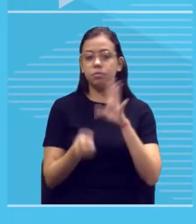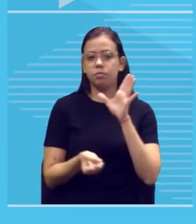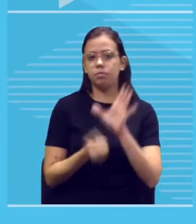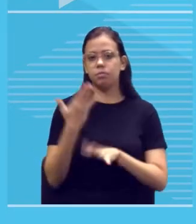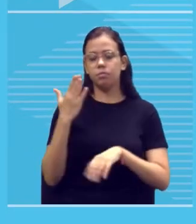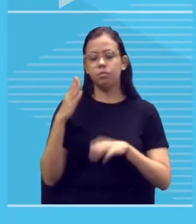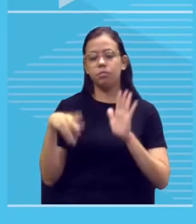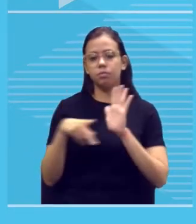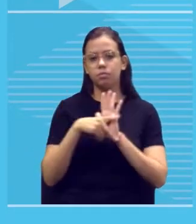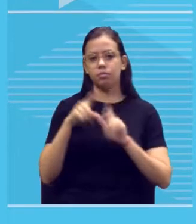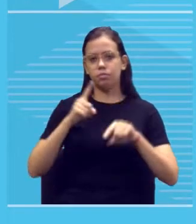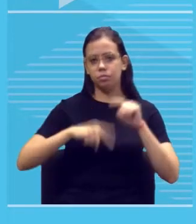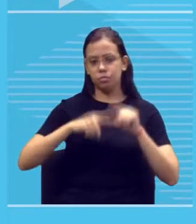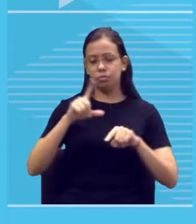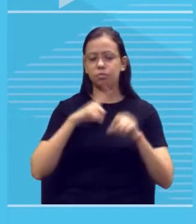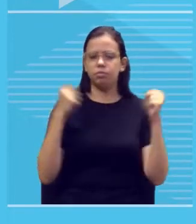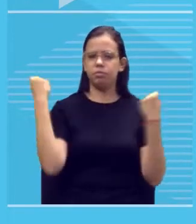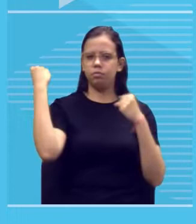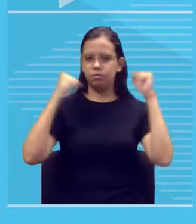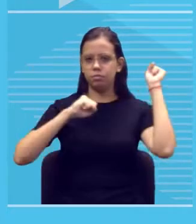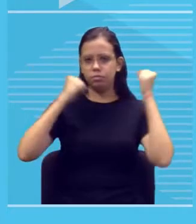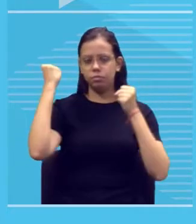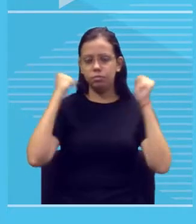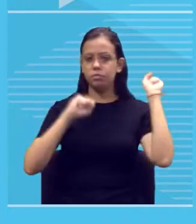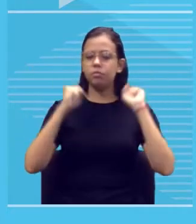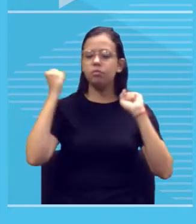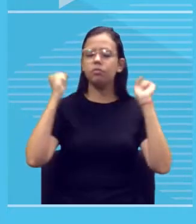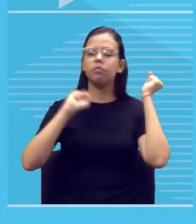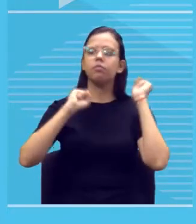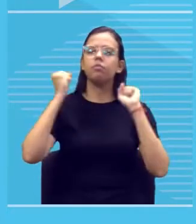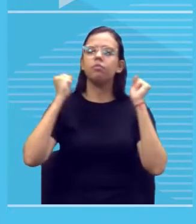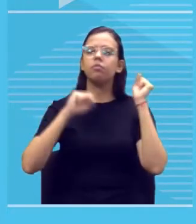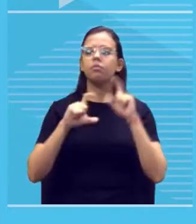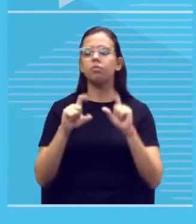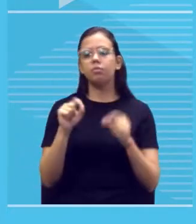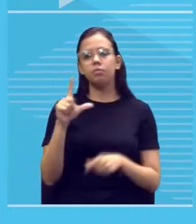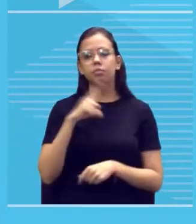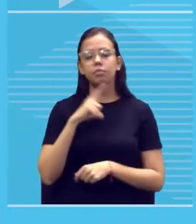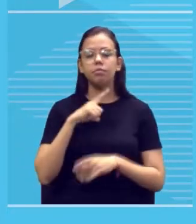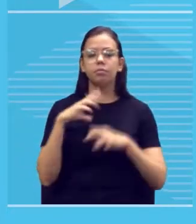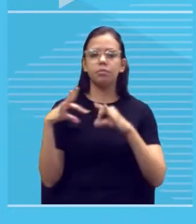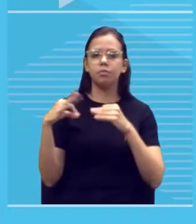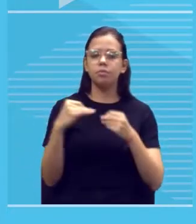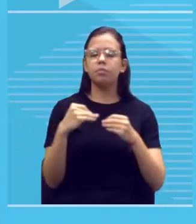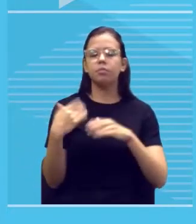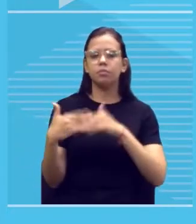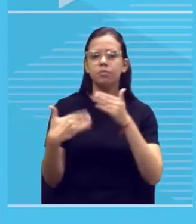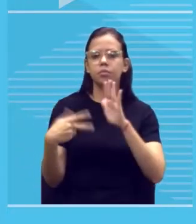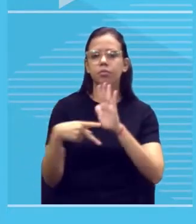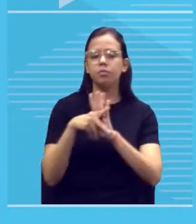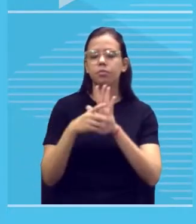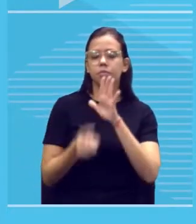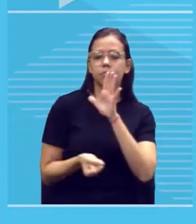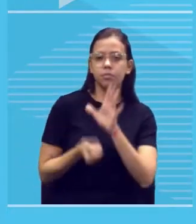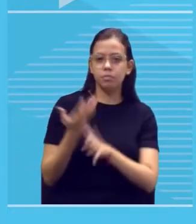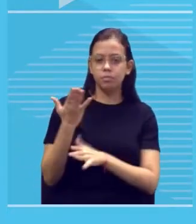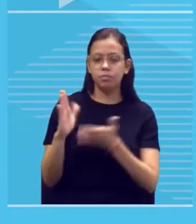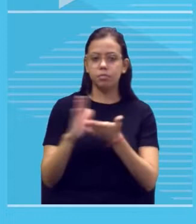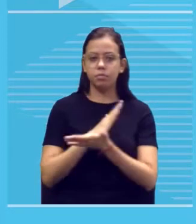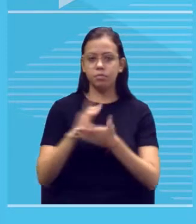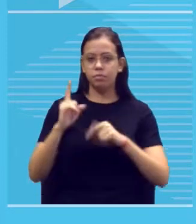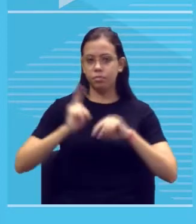os industriais aqueles que detém a o processo de produção de